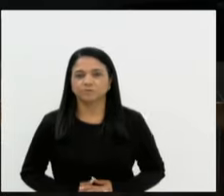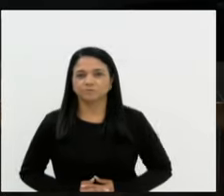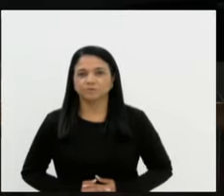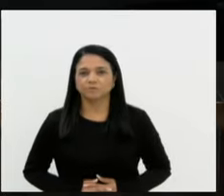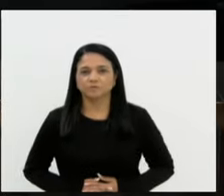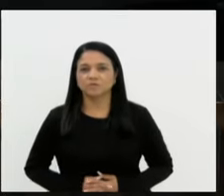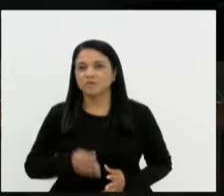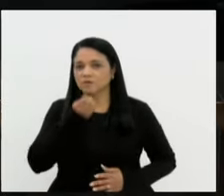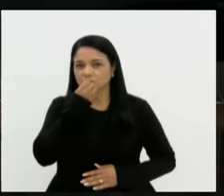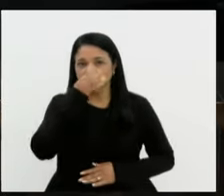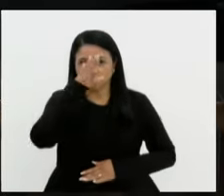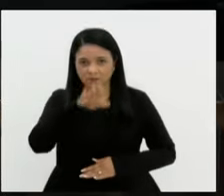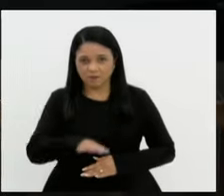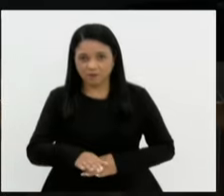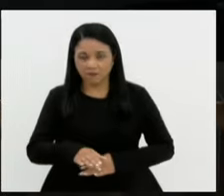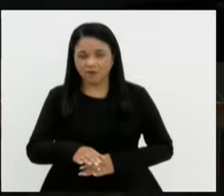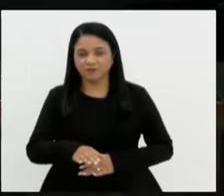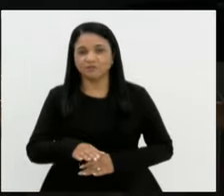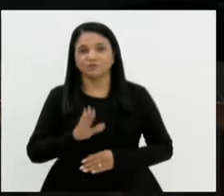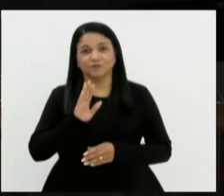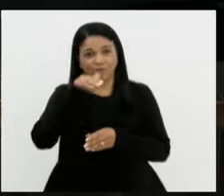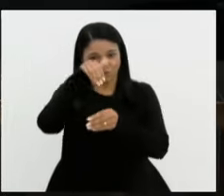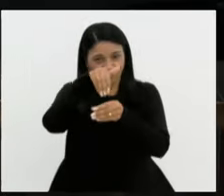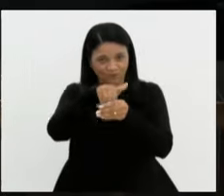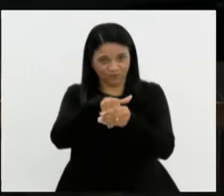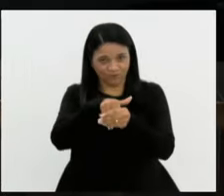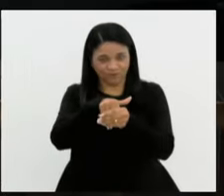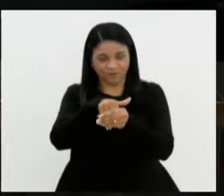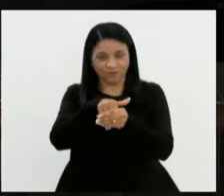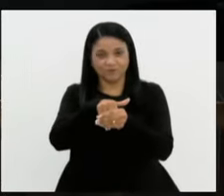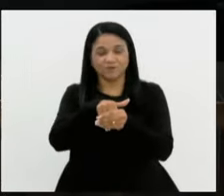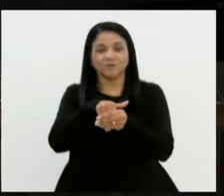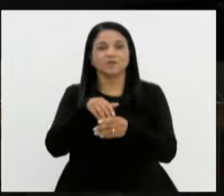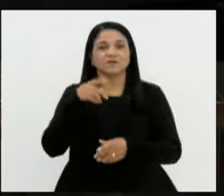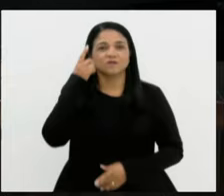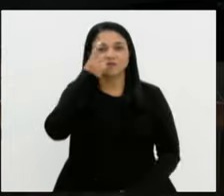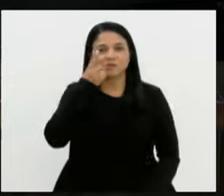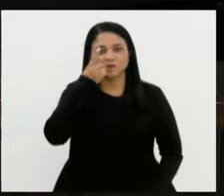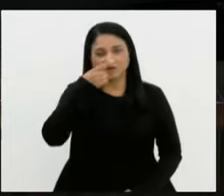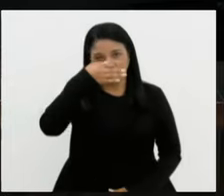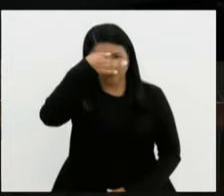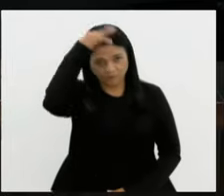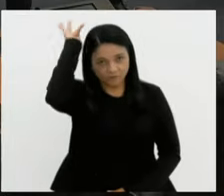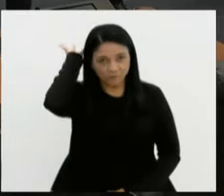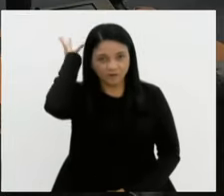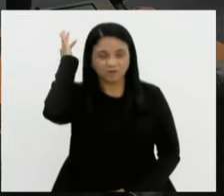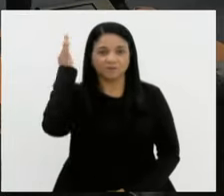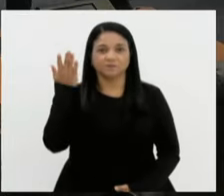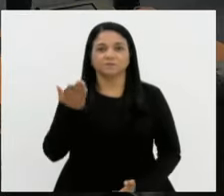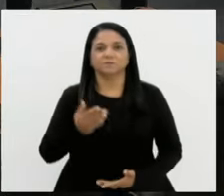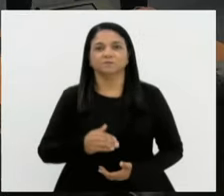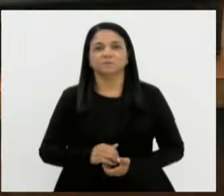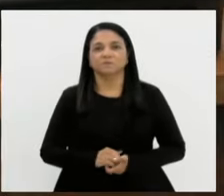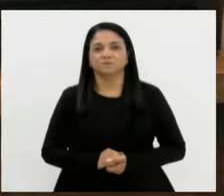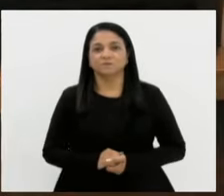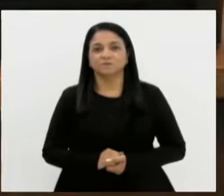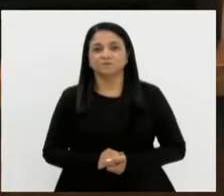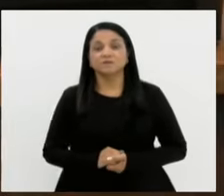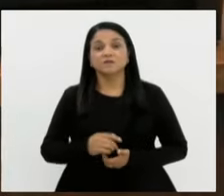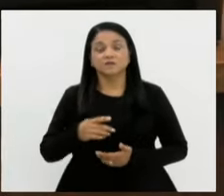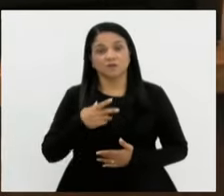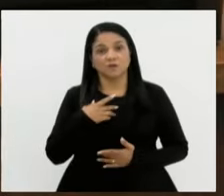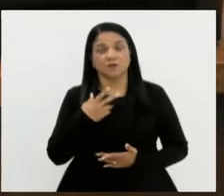Oi, boa tarde. Para a declaração de voto, nosso nobre deputado Fred Pacheco. Presidente Brazão,